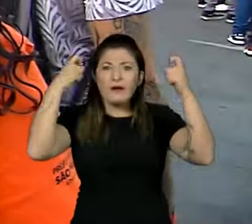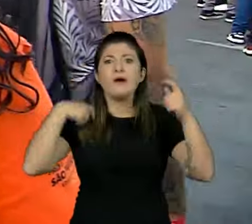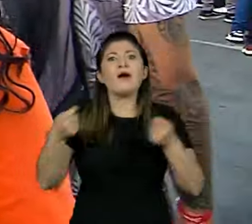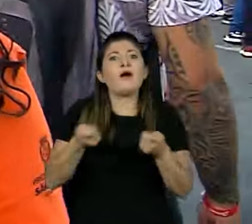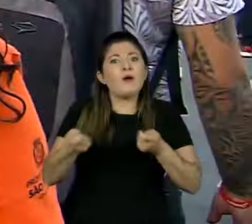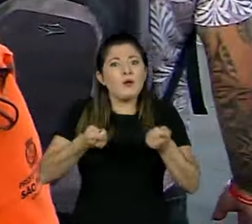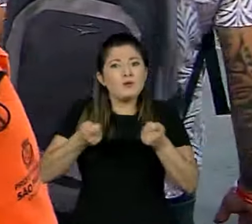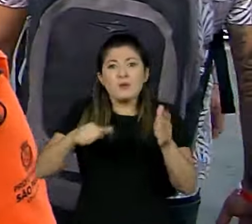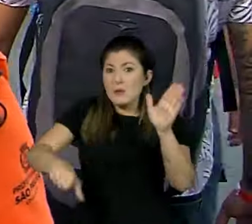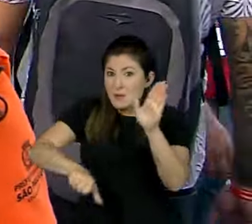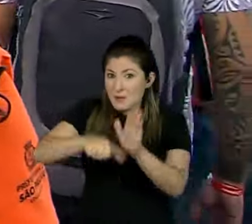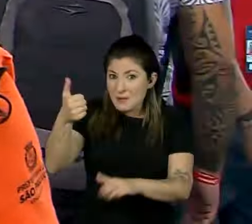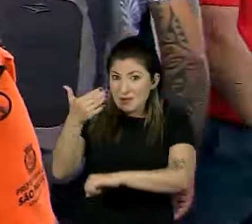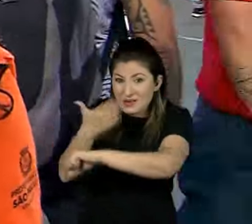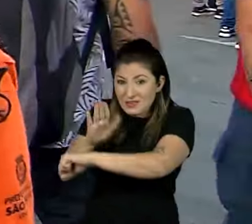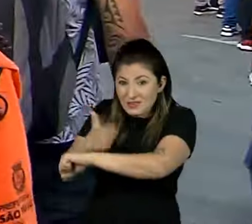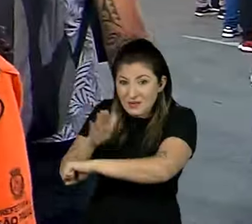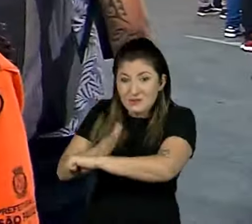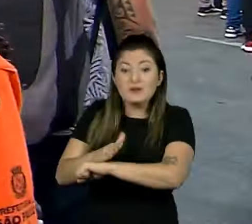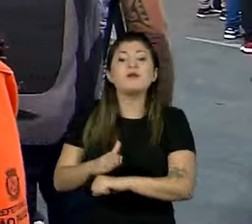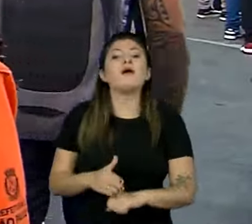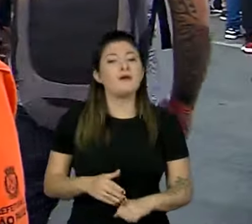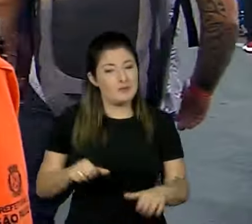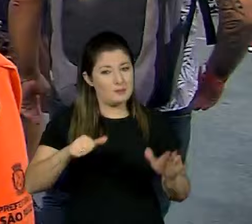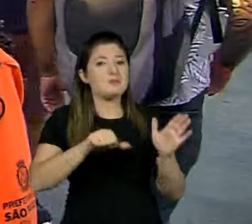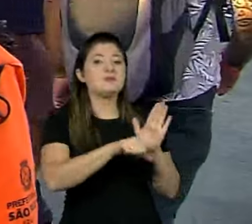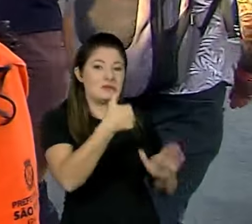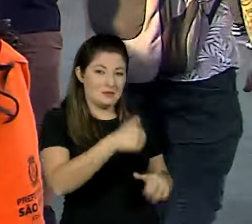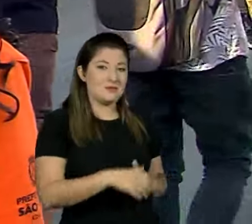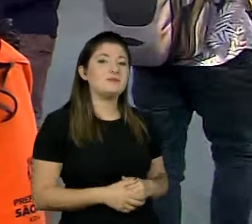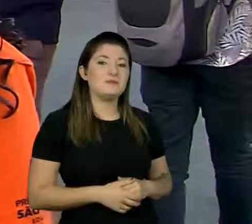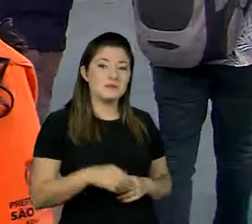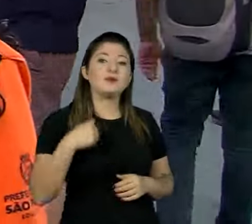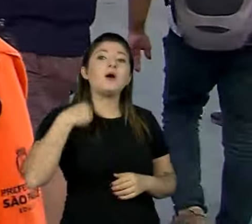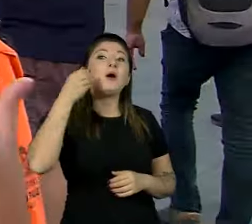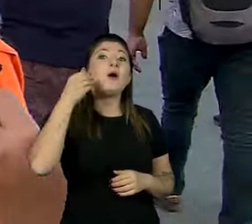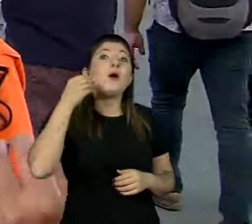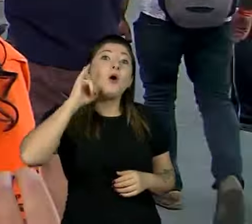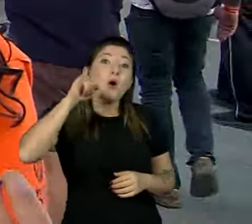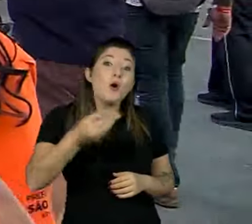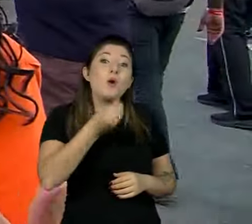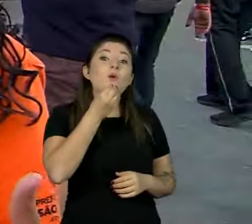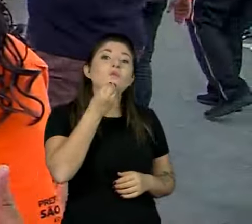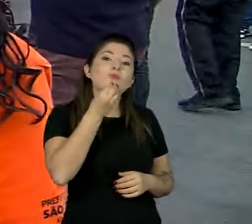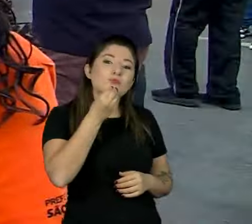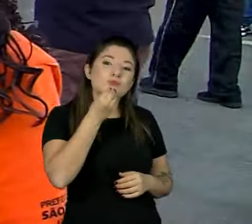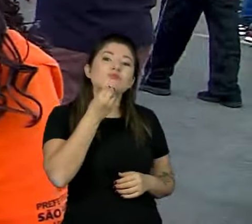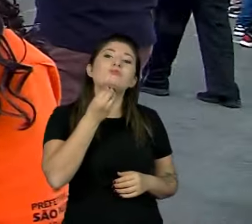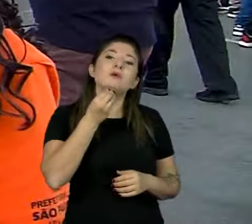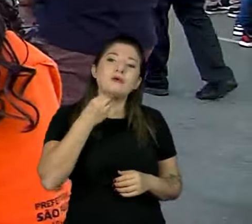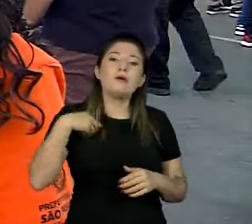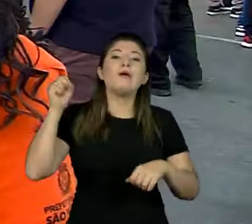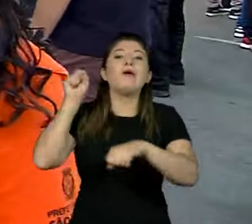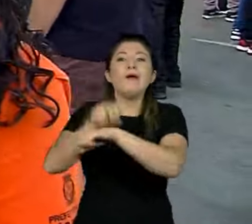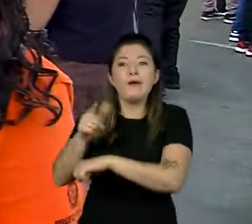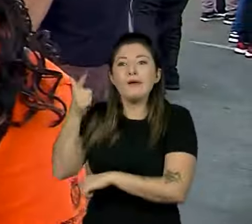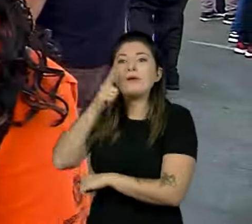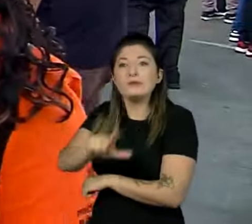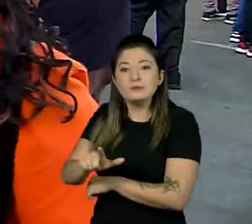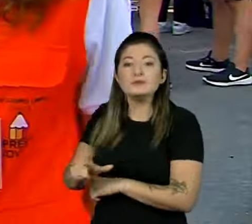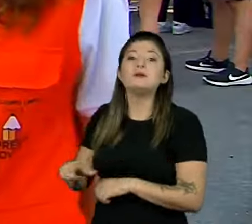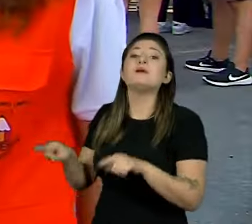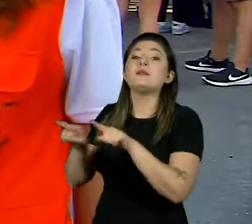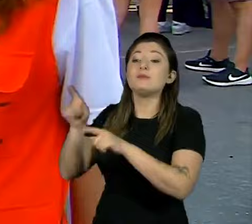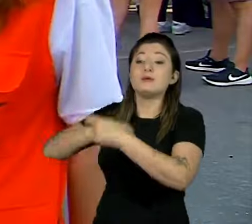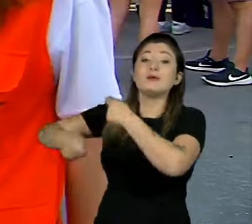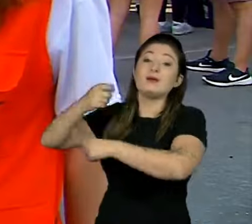vem no treinamento? Sim, primeira vez. É a primeira vez que eu tenho oportunidade, por causa que eu entrei no Imprensa Jovem ano passado e tive essa oportunidade esse